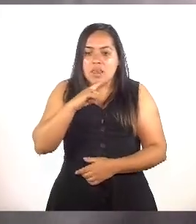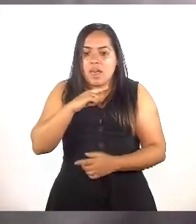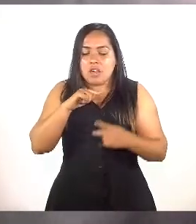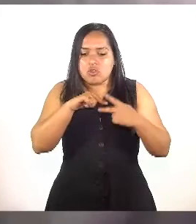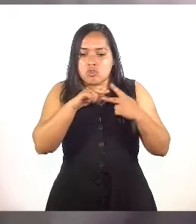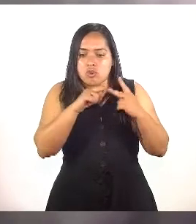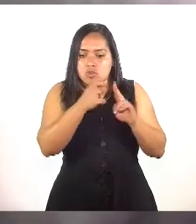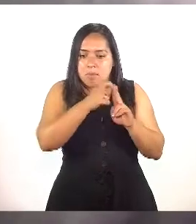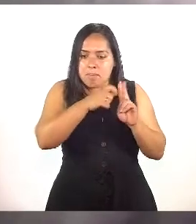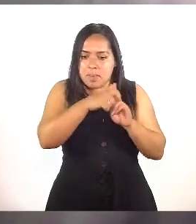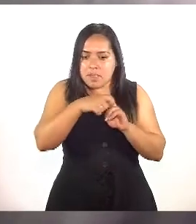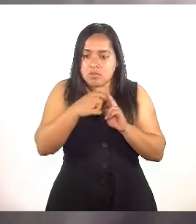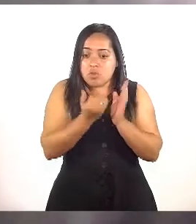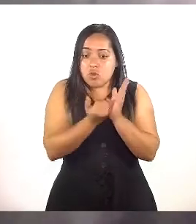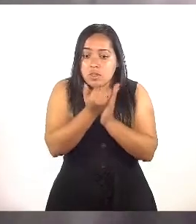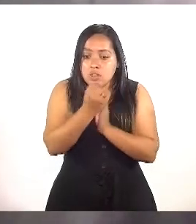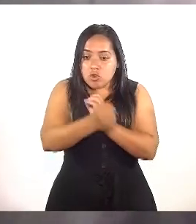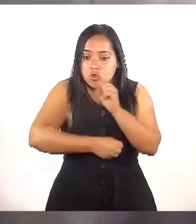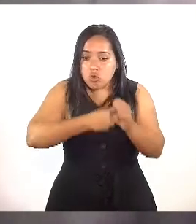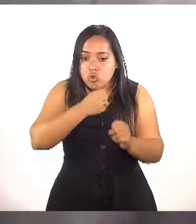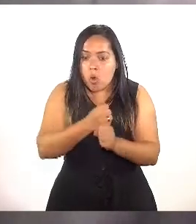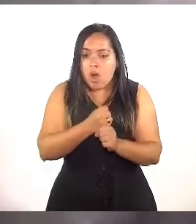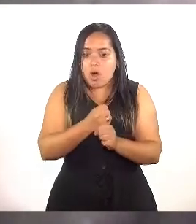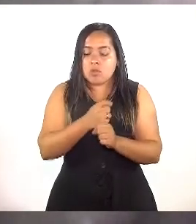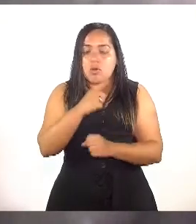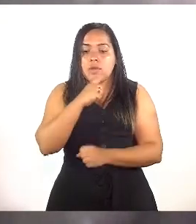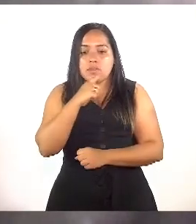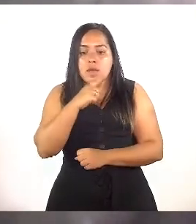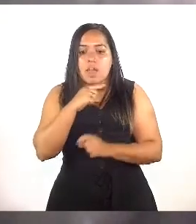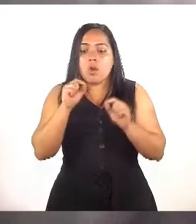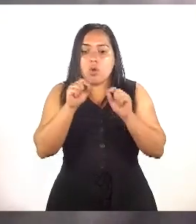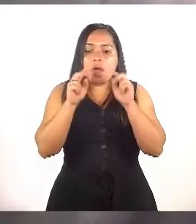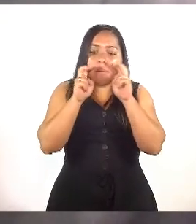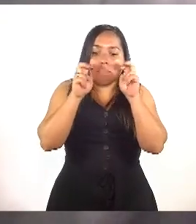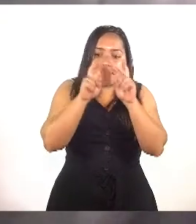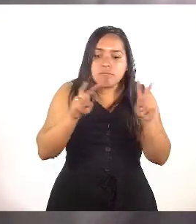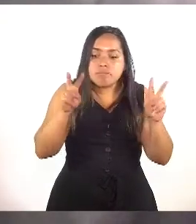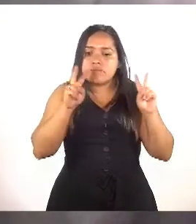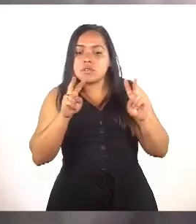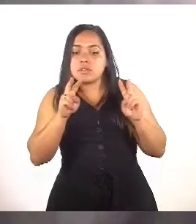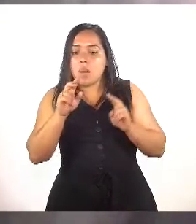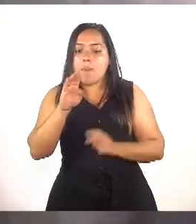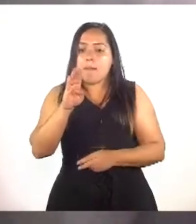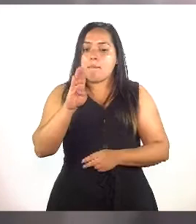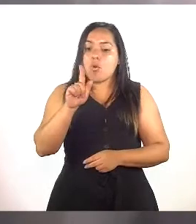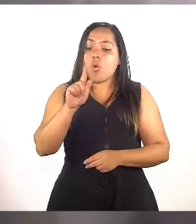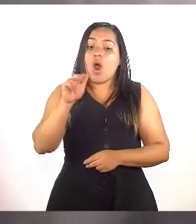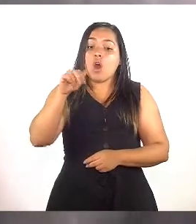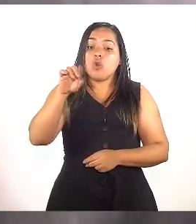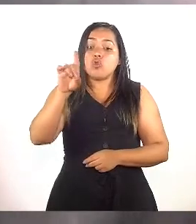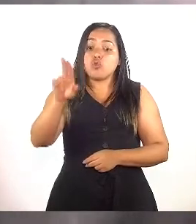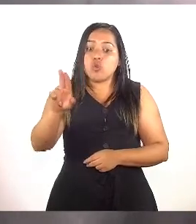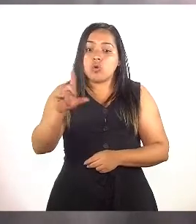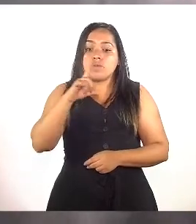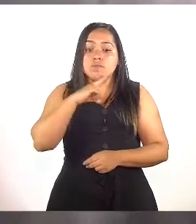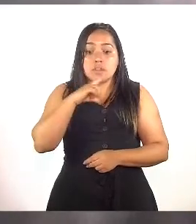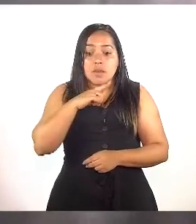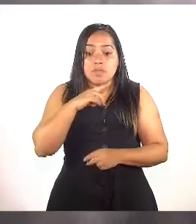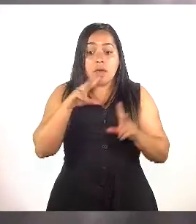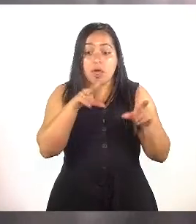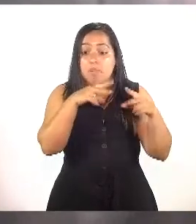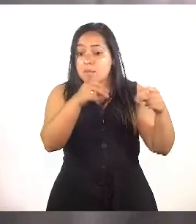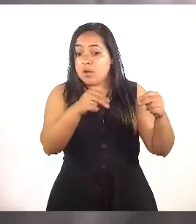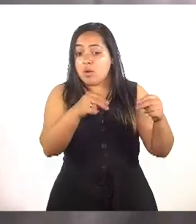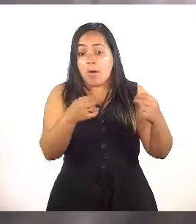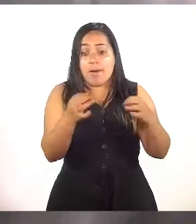meses desse ano, foram seguramente uma demonstração clara de toda a degradação da bacia do Rio Guandu. Isso mereceu grande destaque na mídia, mas